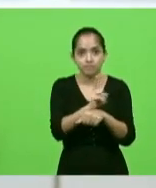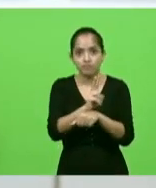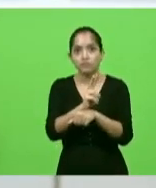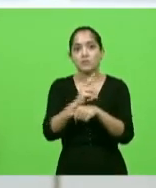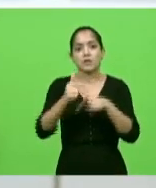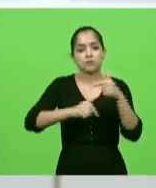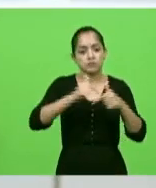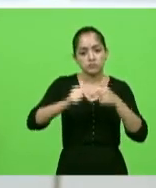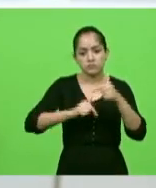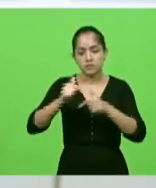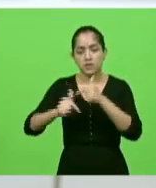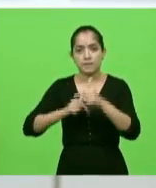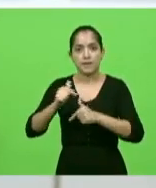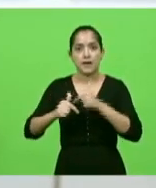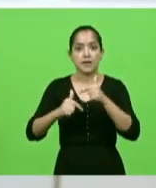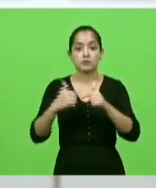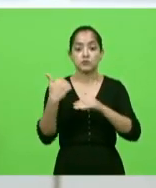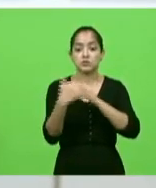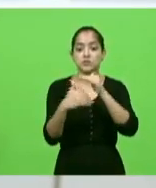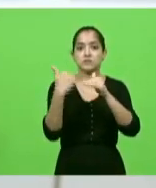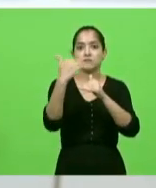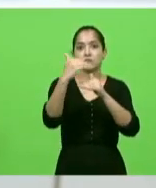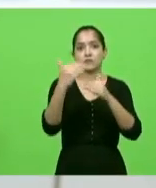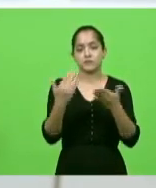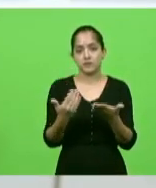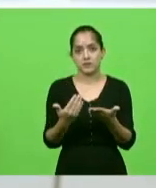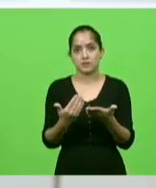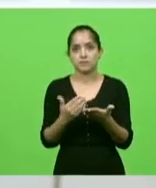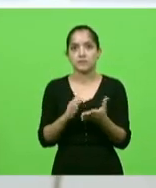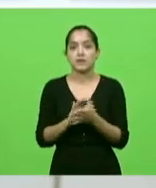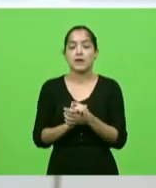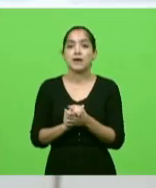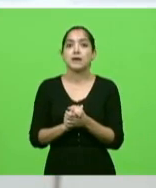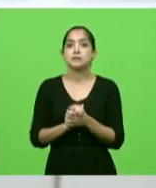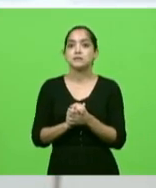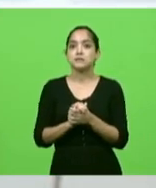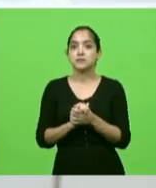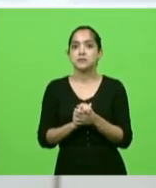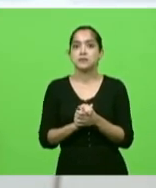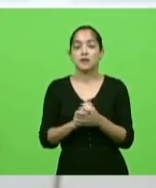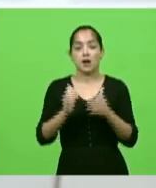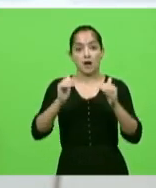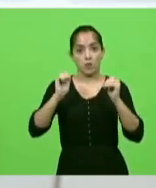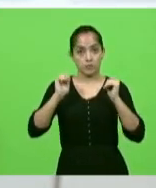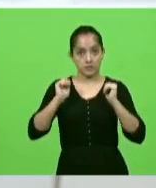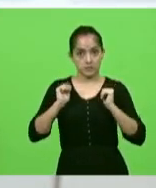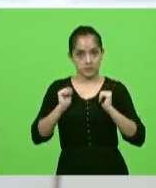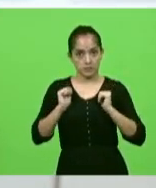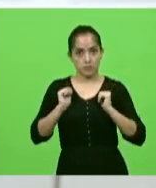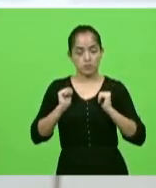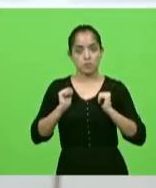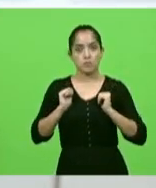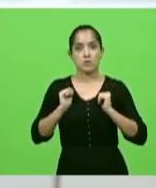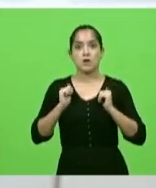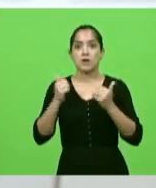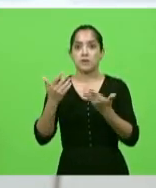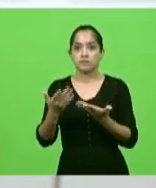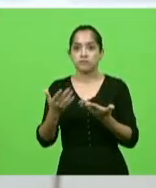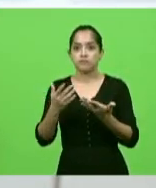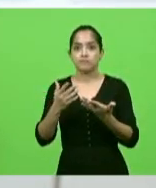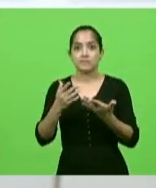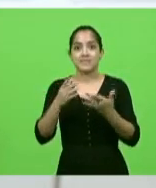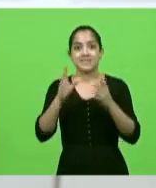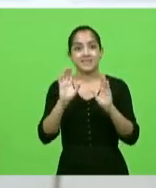atividades desenvolvidas pelos subordinados assim sua omissão pode ser no caso